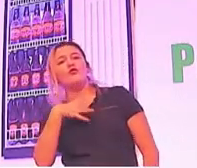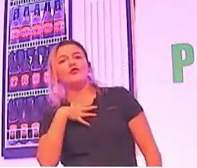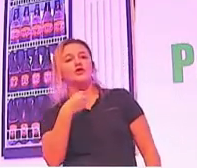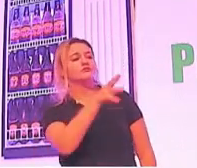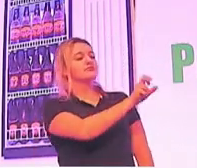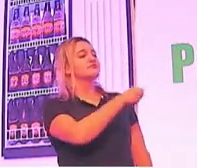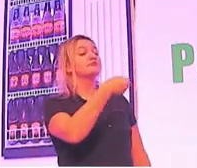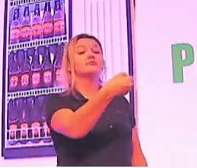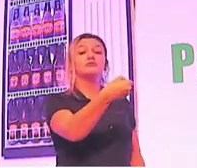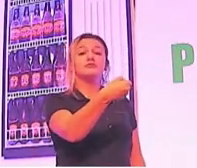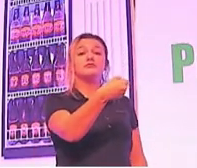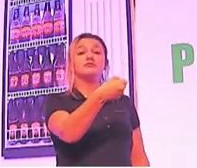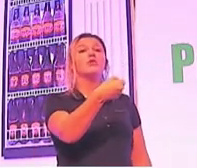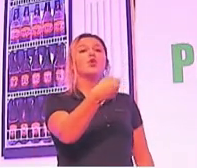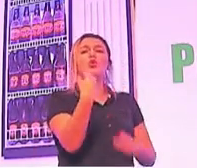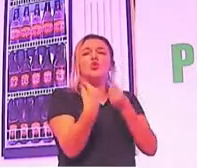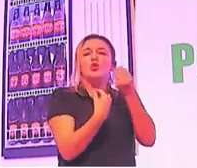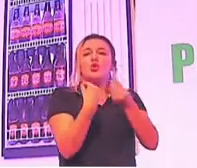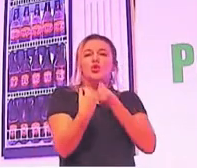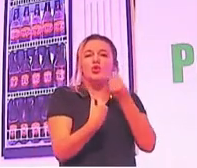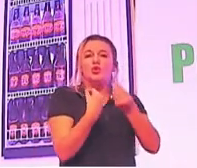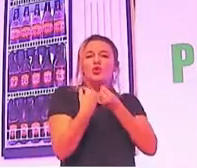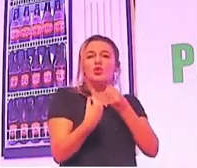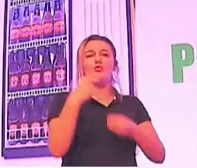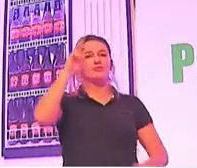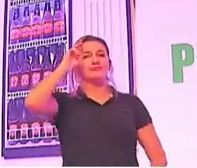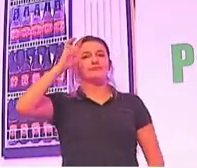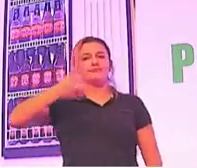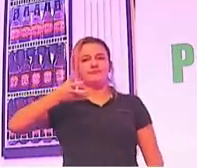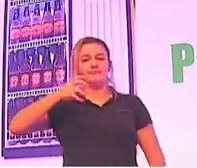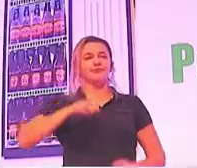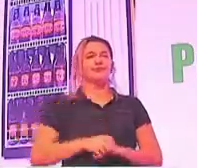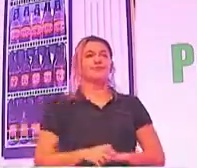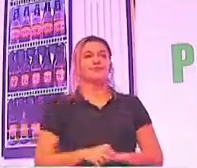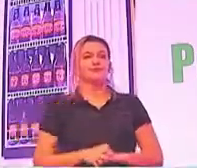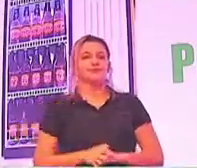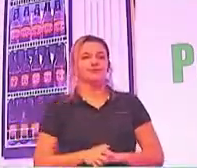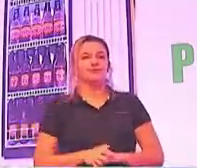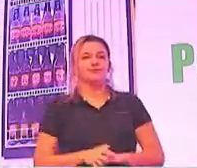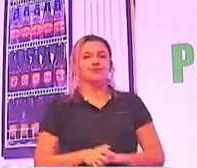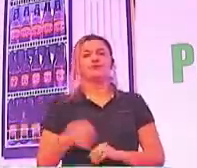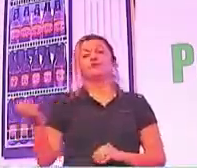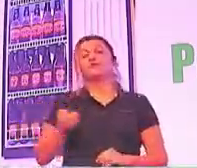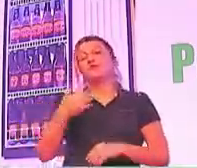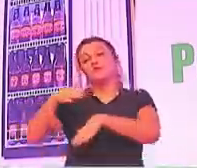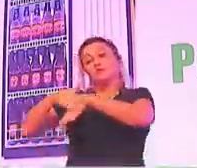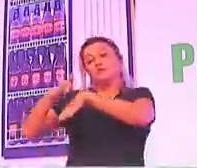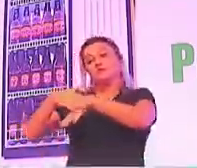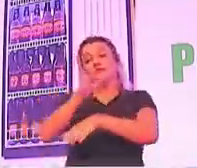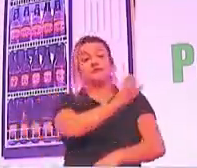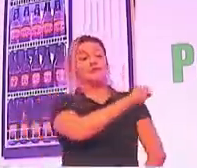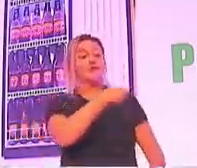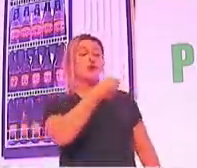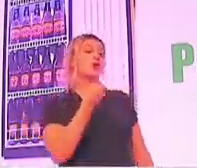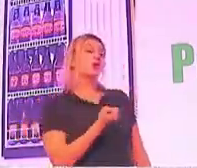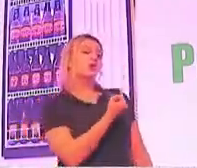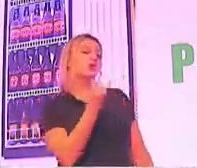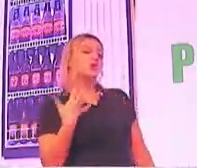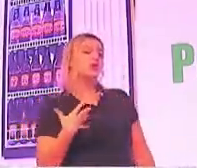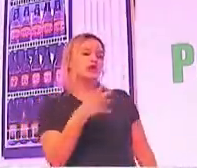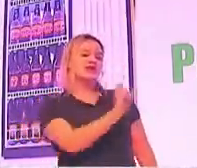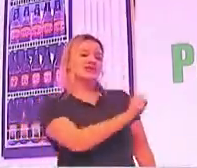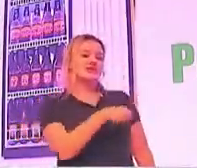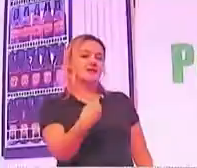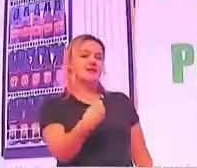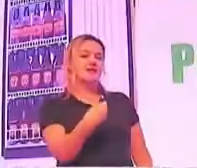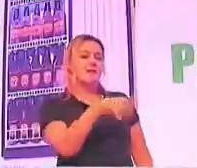geladeira. Por um sensor, ele consegue ver isso. Das vezes que você abriu a geladeira, quantas cervejas você pega por